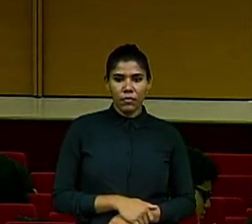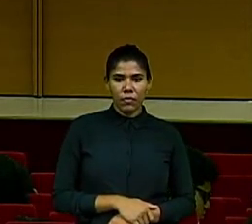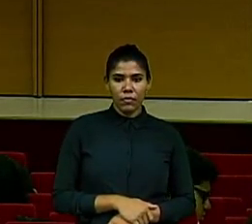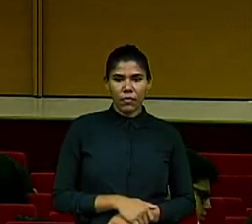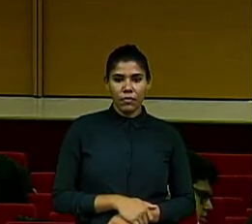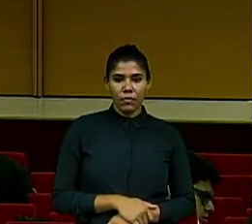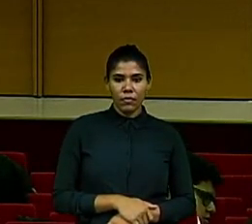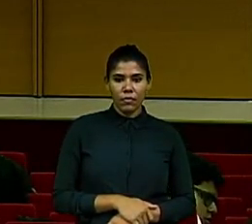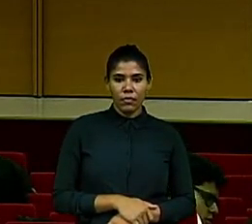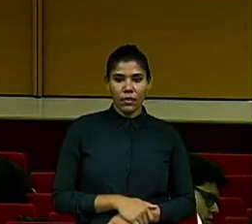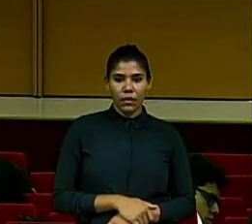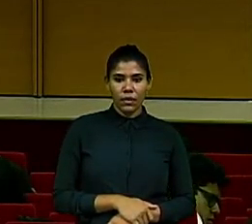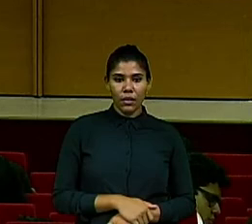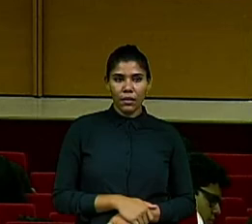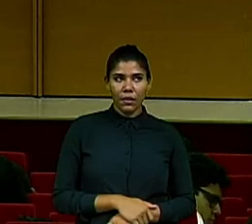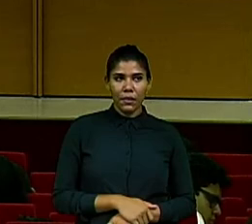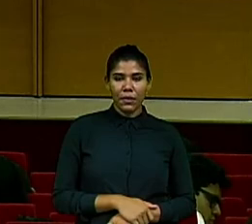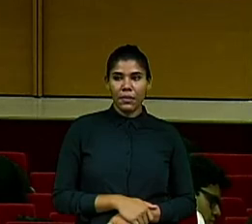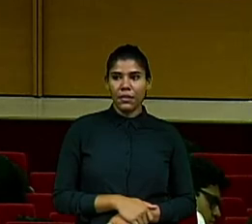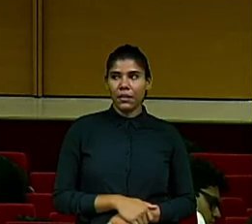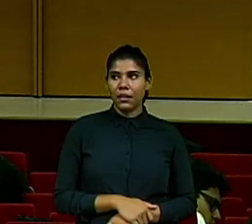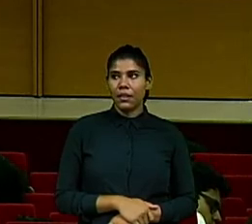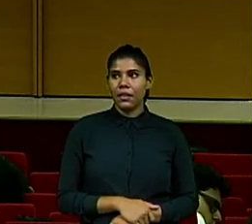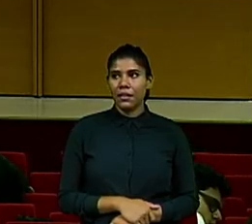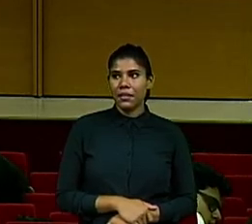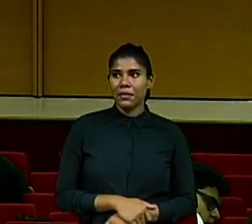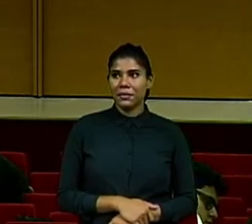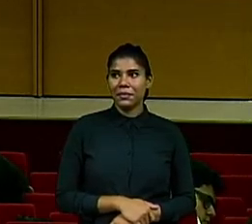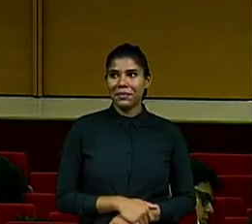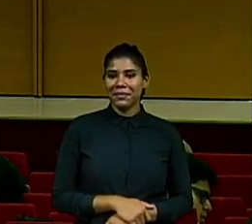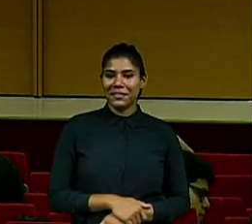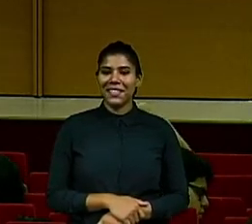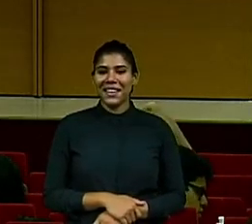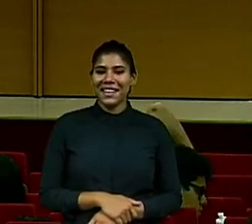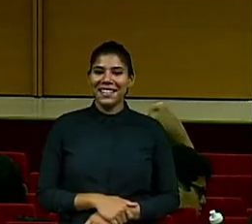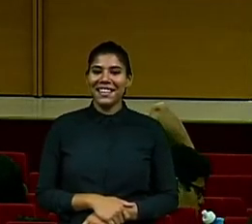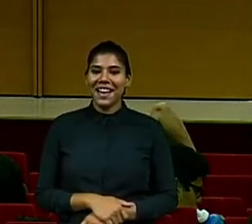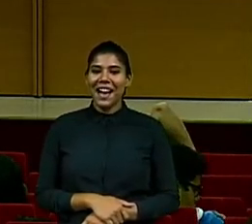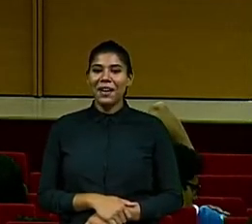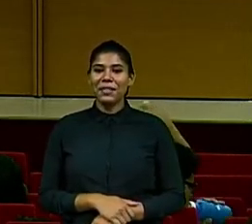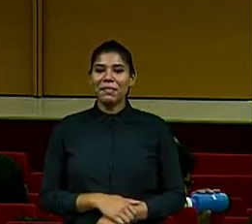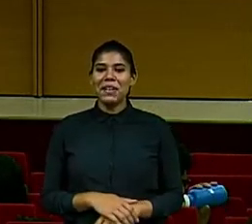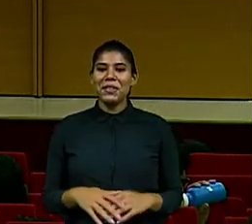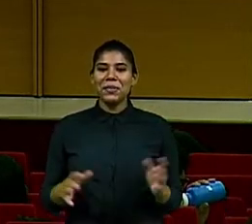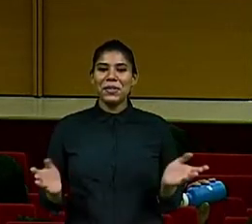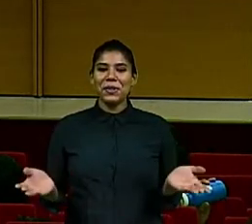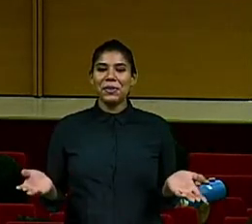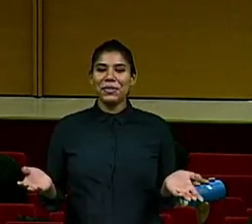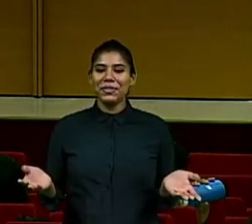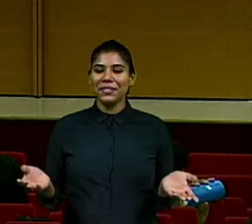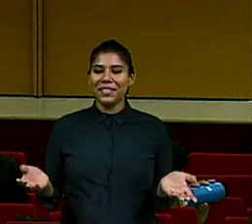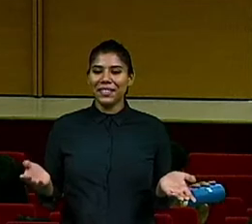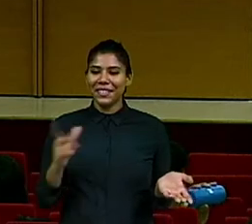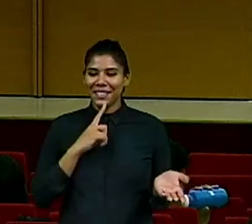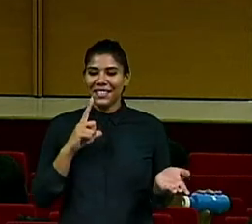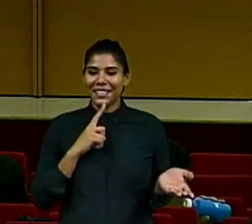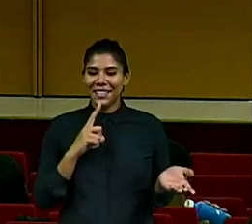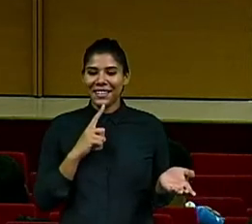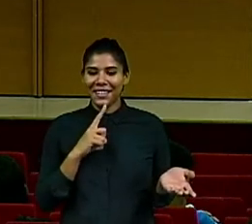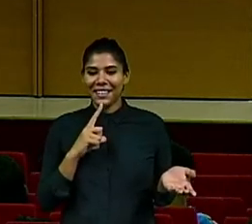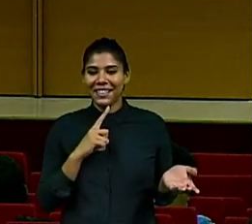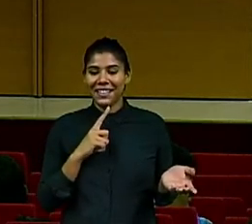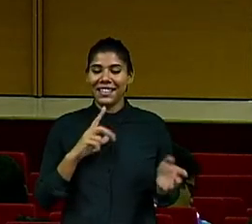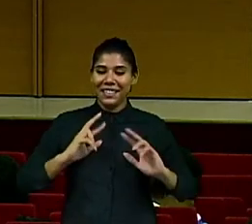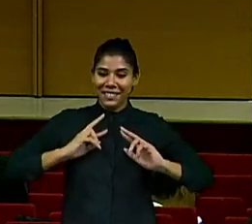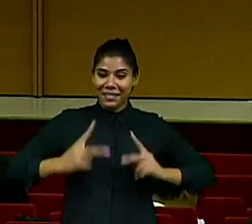na verdade ou seja muitas vezes dava erro porque o porco não é ser